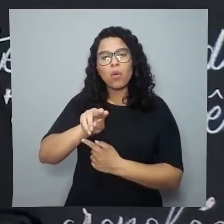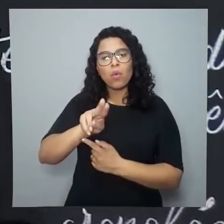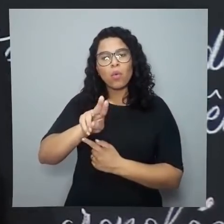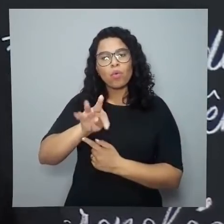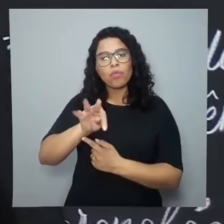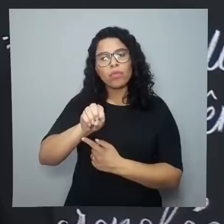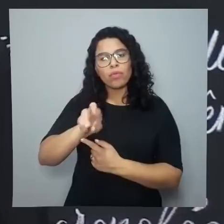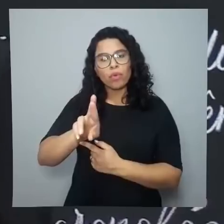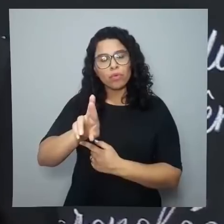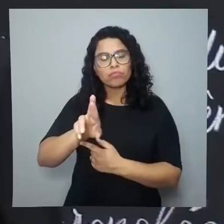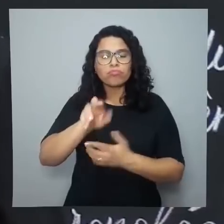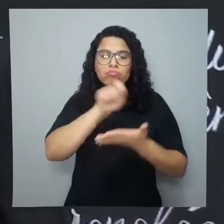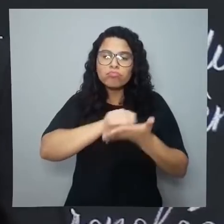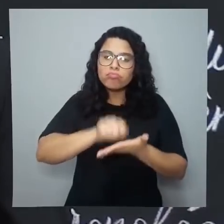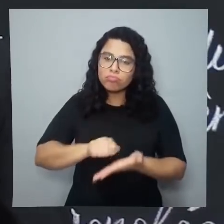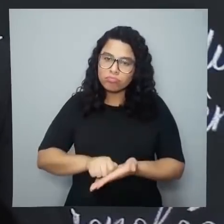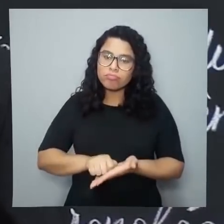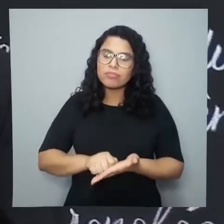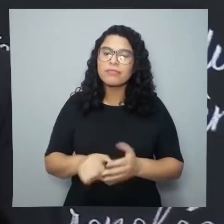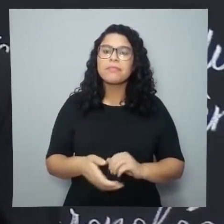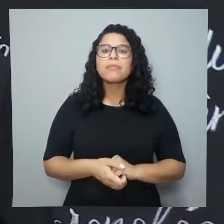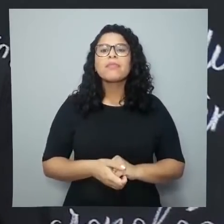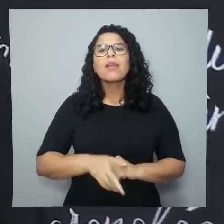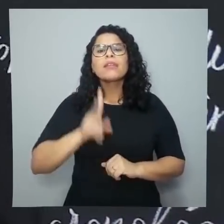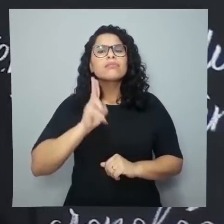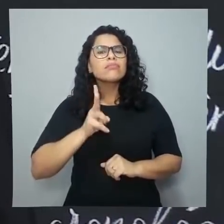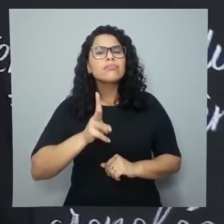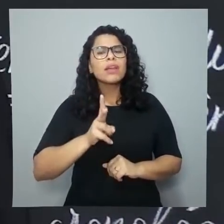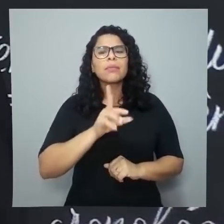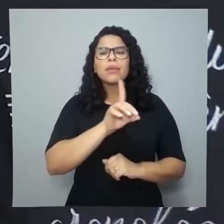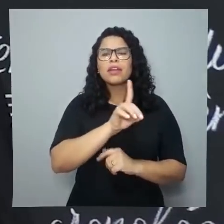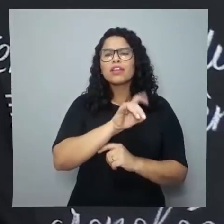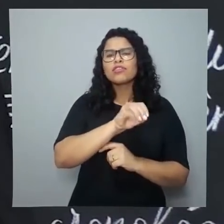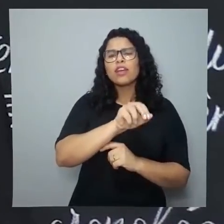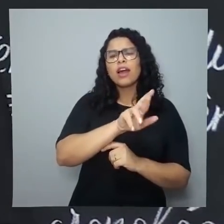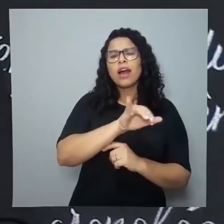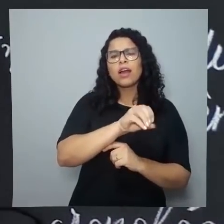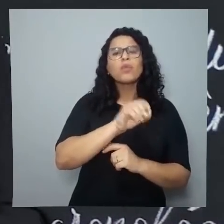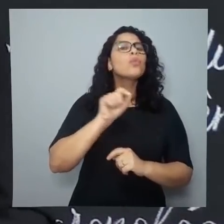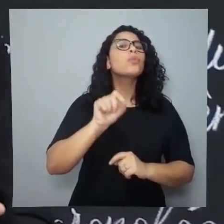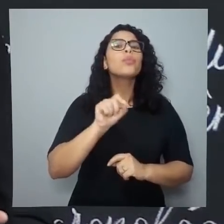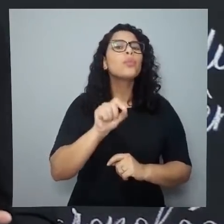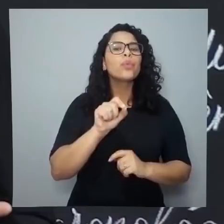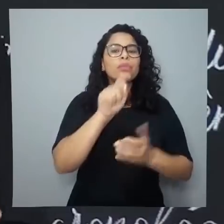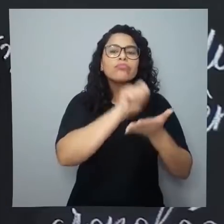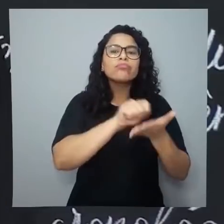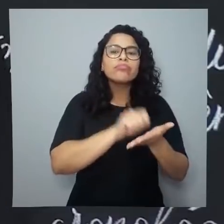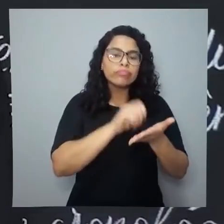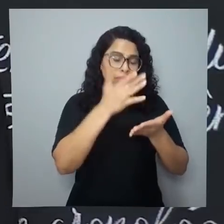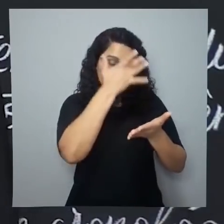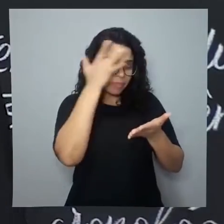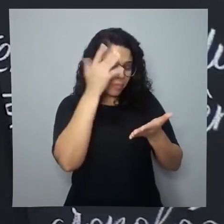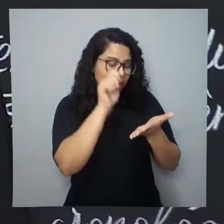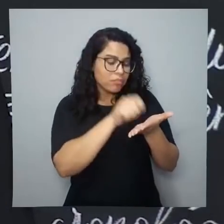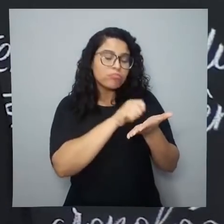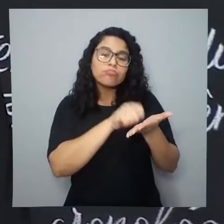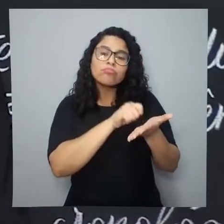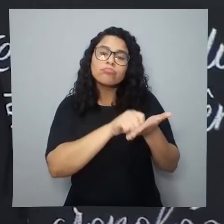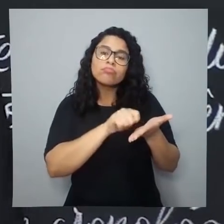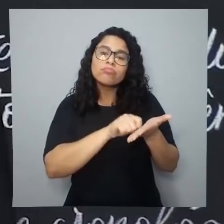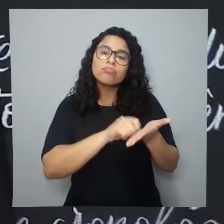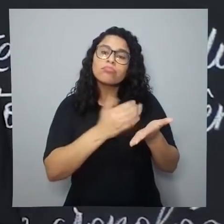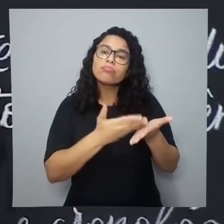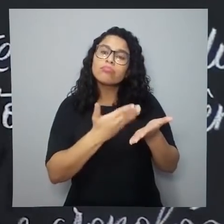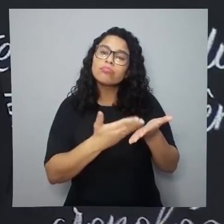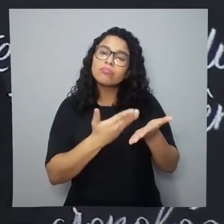diário, a gente lembra daqueles livros, né, que as pessoas gostavam de escrever e algumas até hoje escrevem, que são livros que relatam tudo aquilo que você viveu ao longo de um